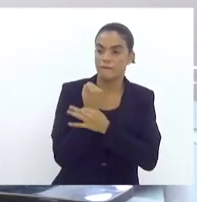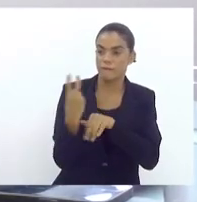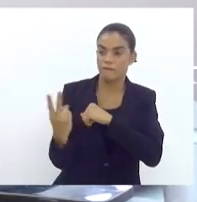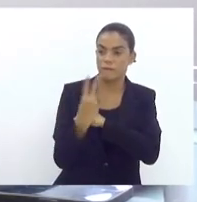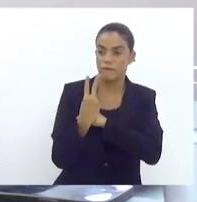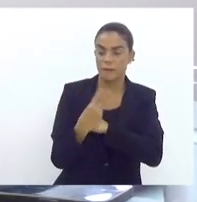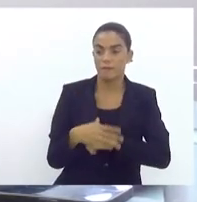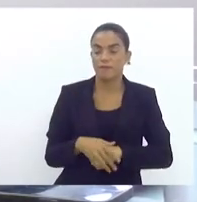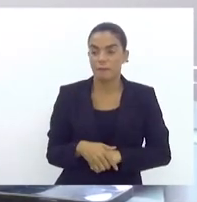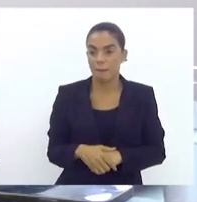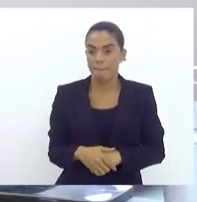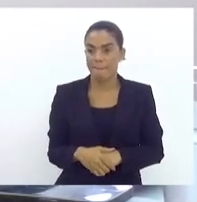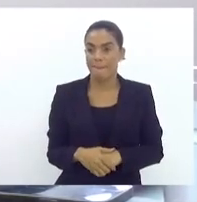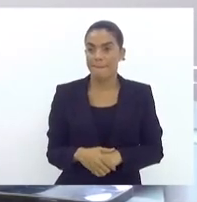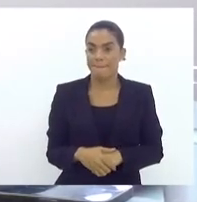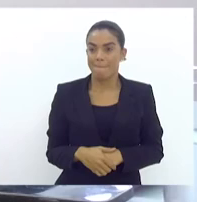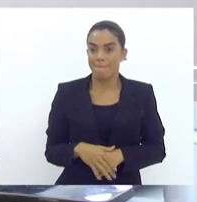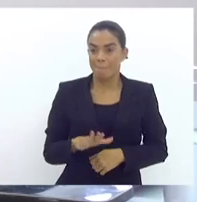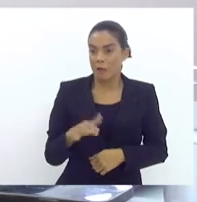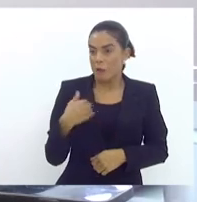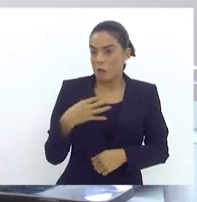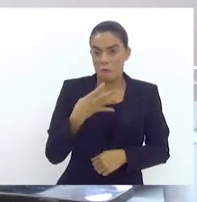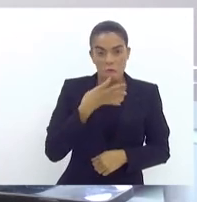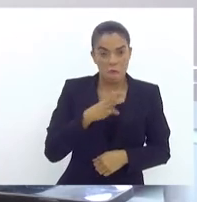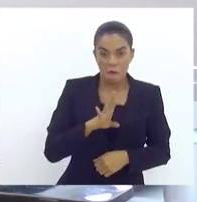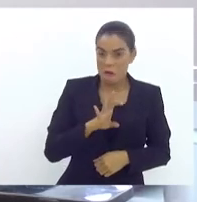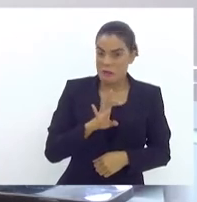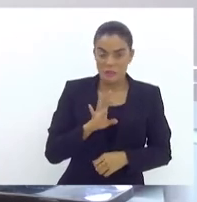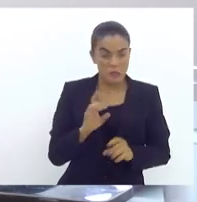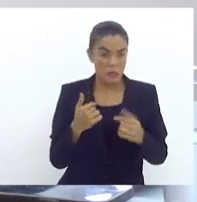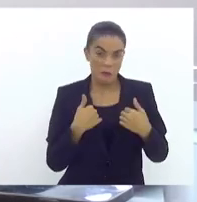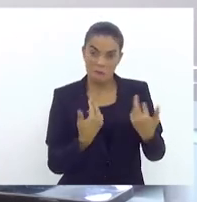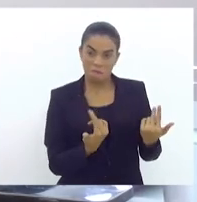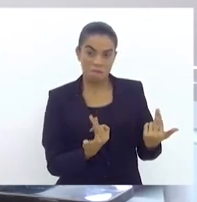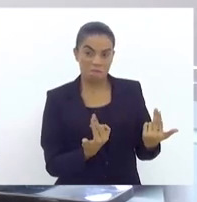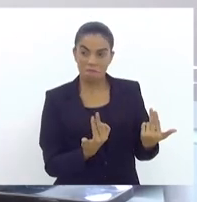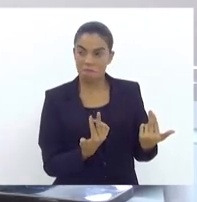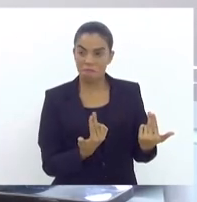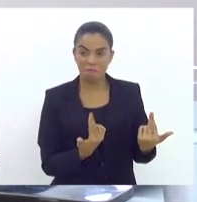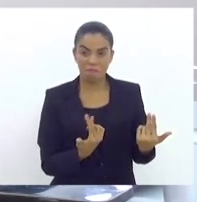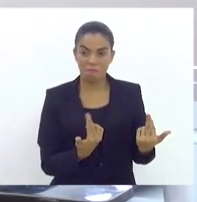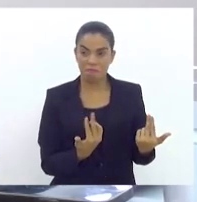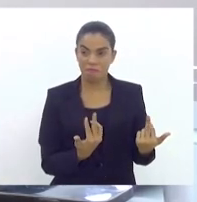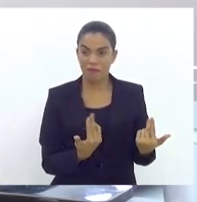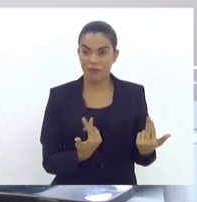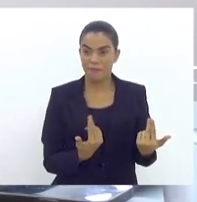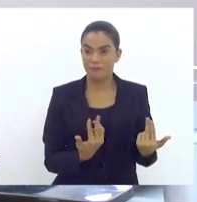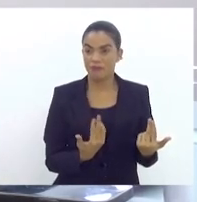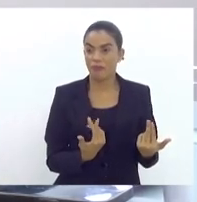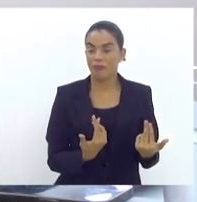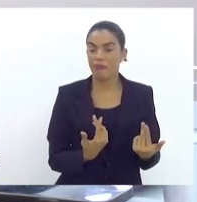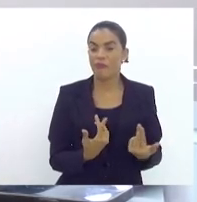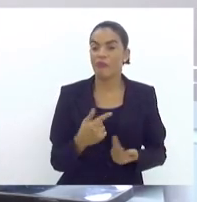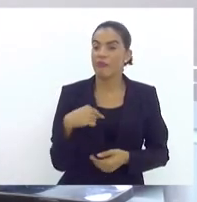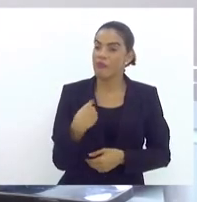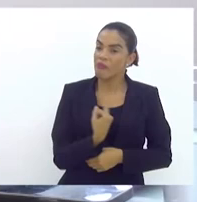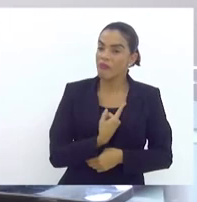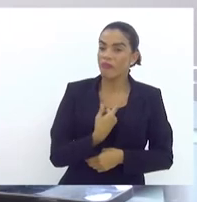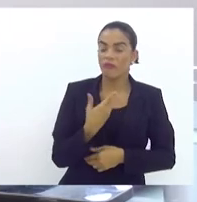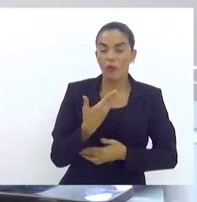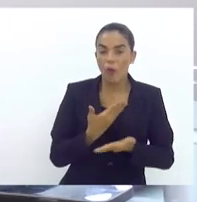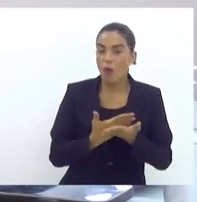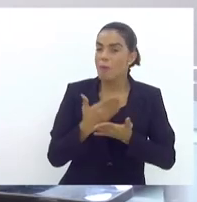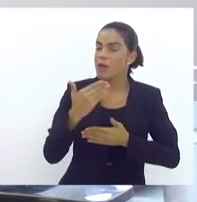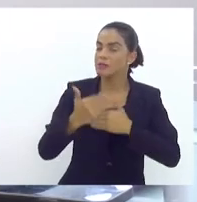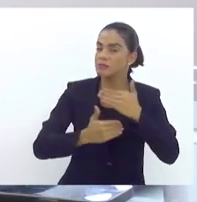e eu não tinha conhecimento Eu também não tinha eu não tinha conhecimento dela e a gente começa aí